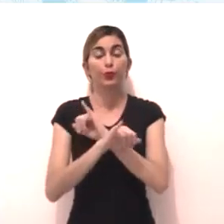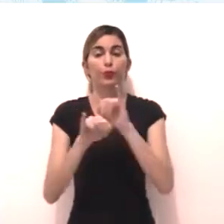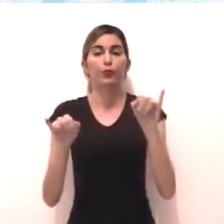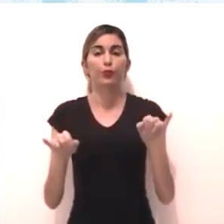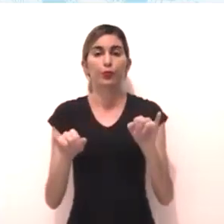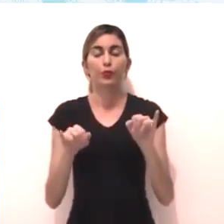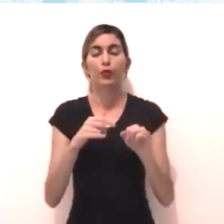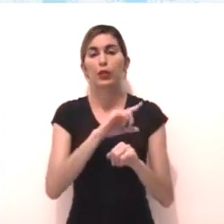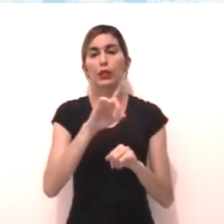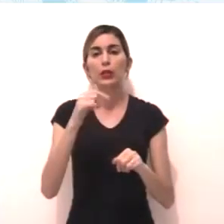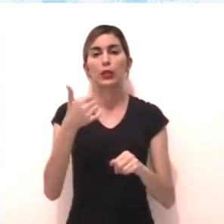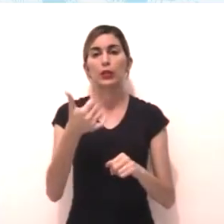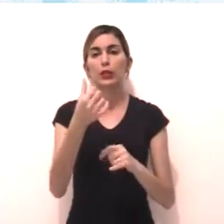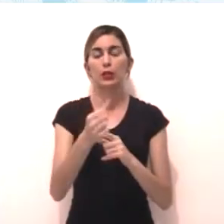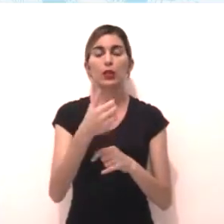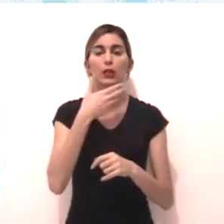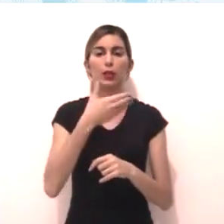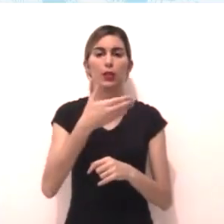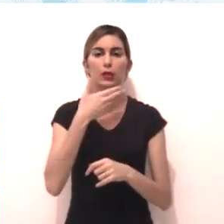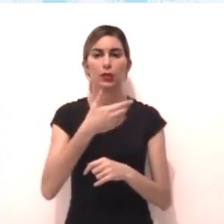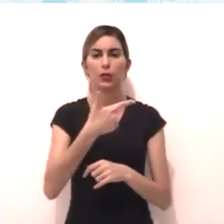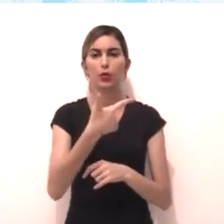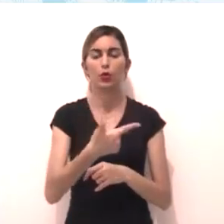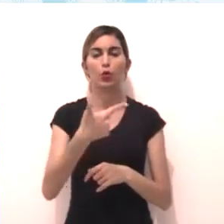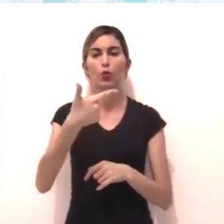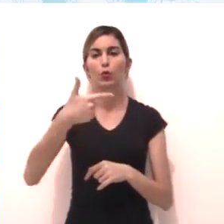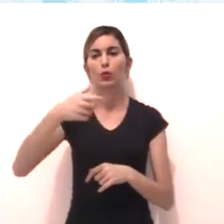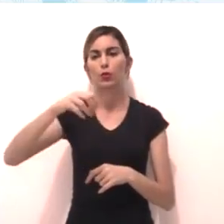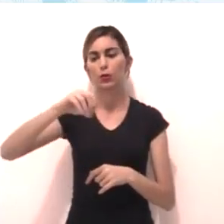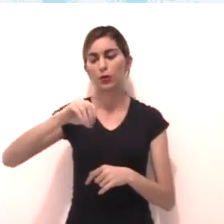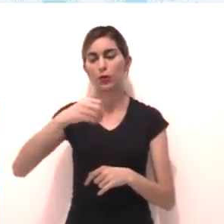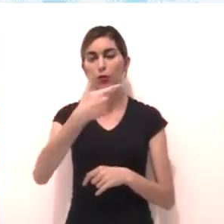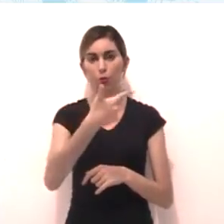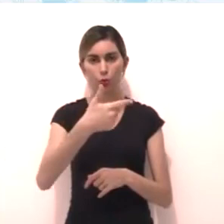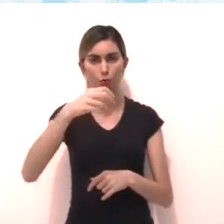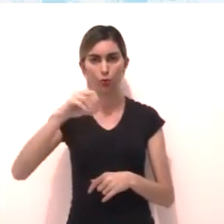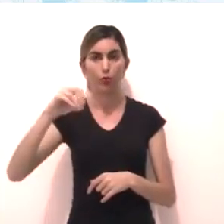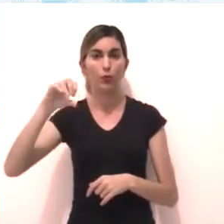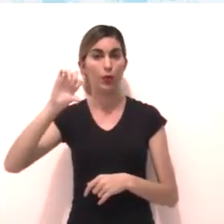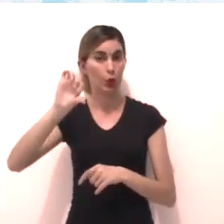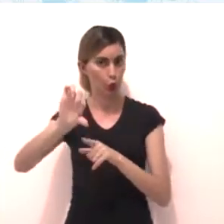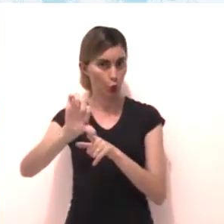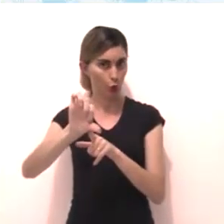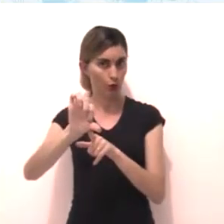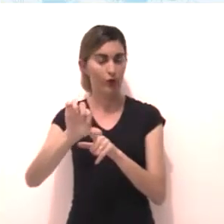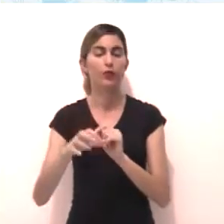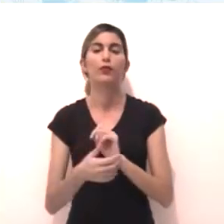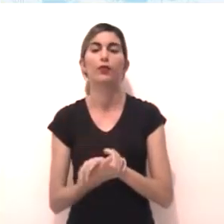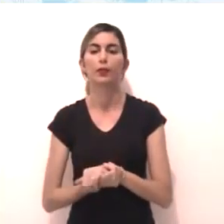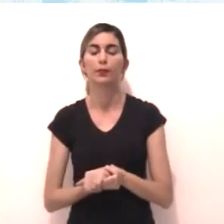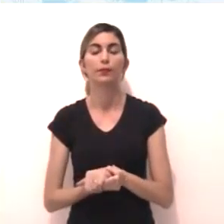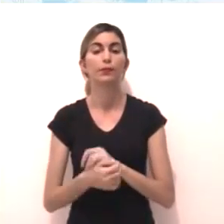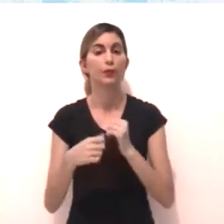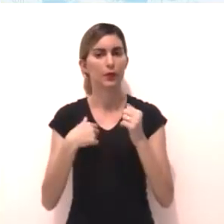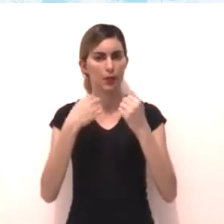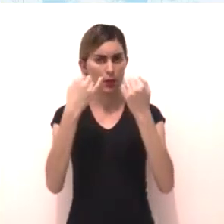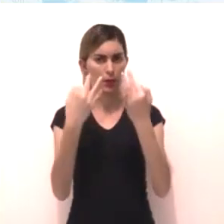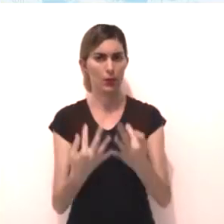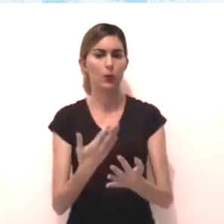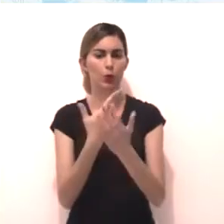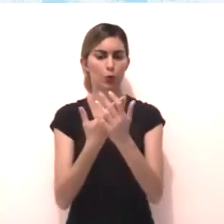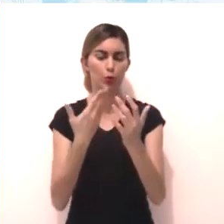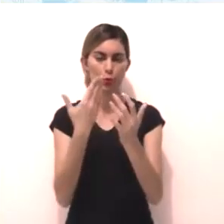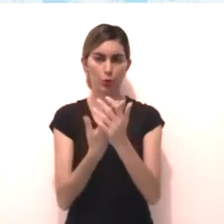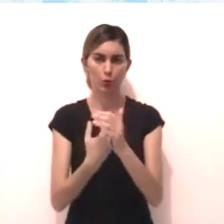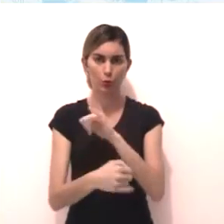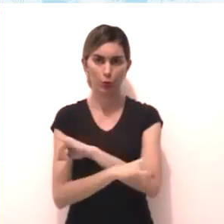que foi publicada no dia 16 de dezembro de 2009. O que essa notícia fala, gente? Segundo